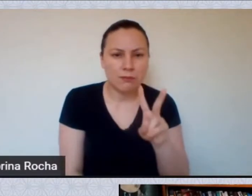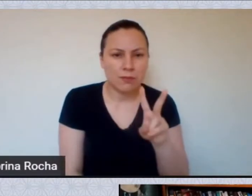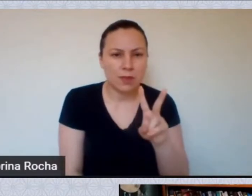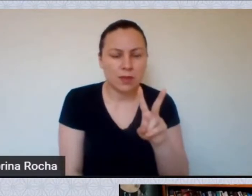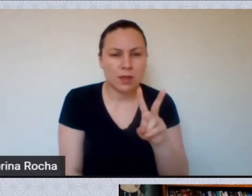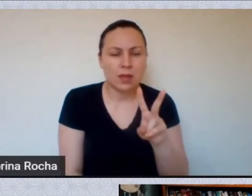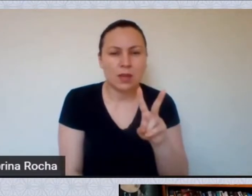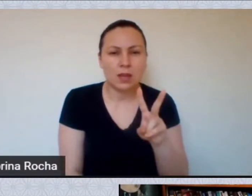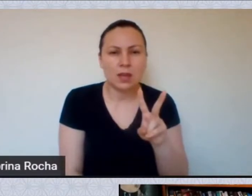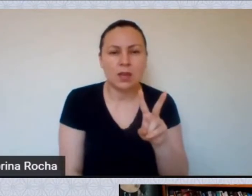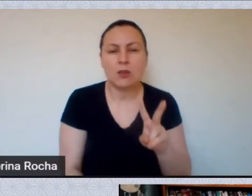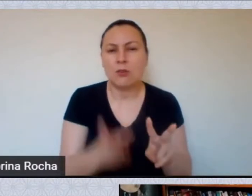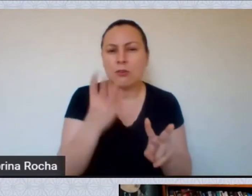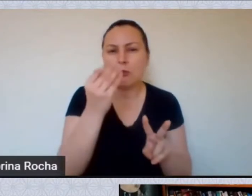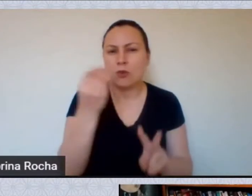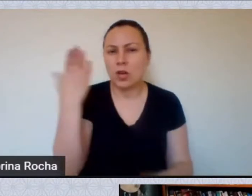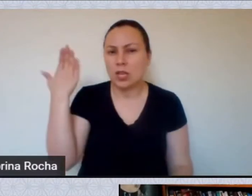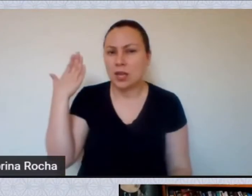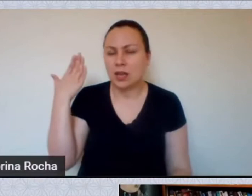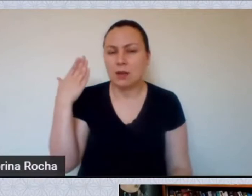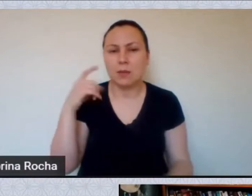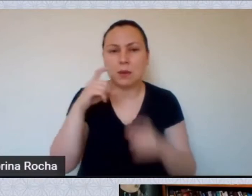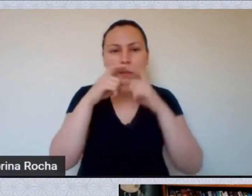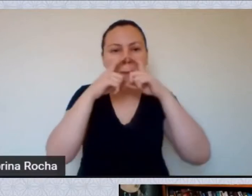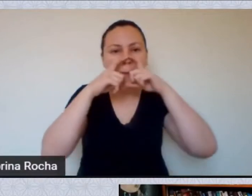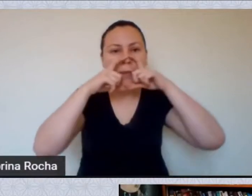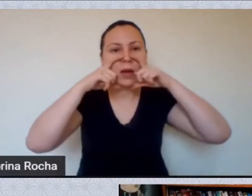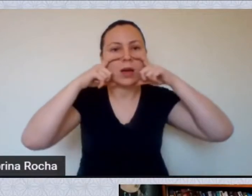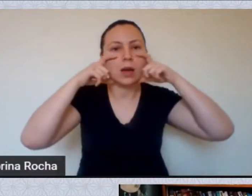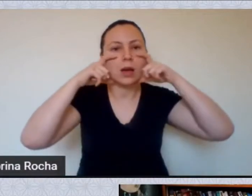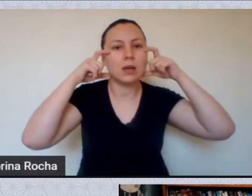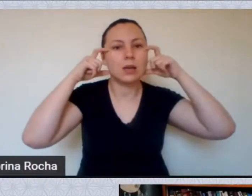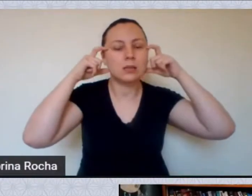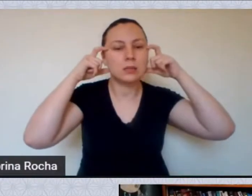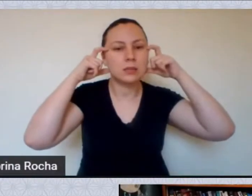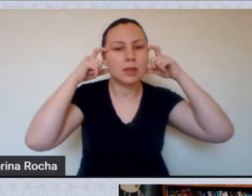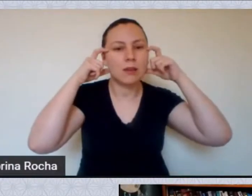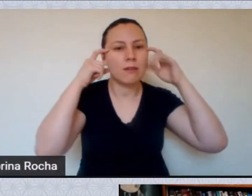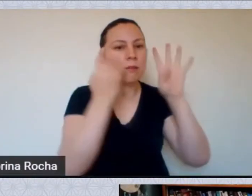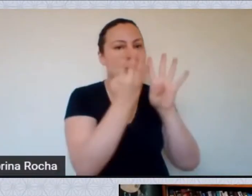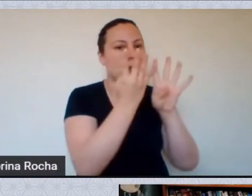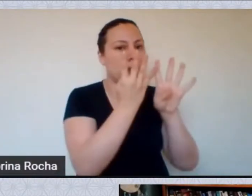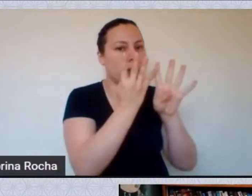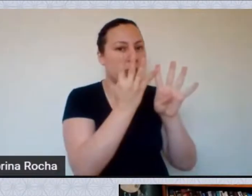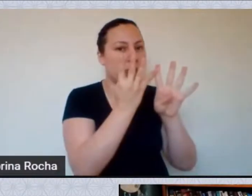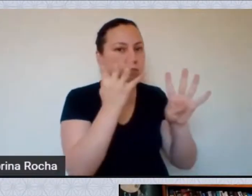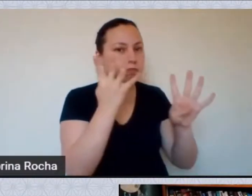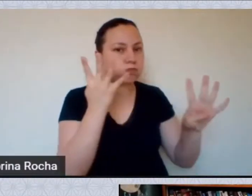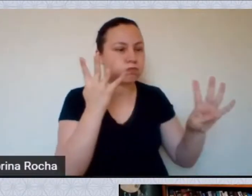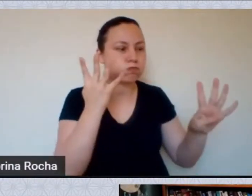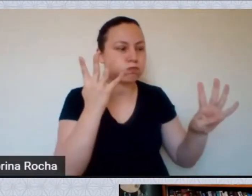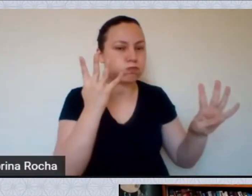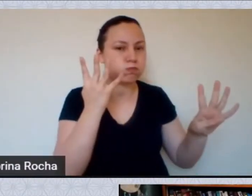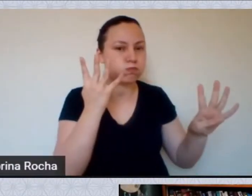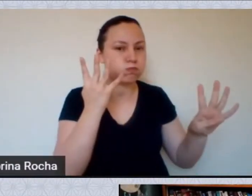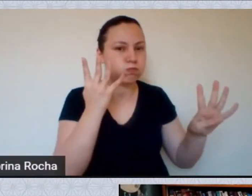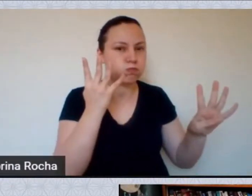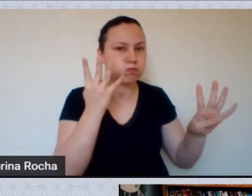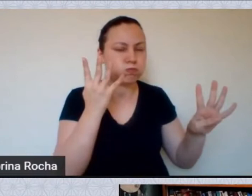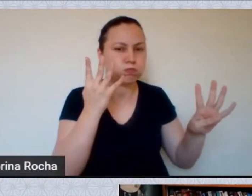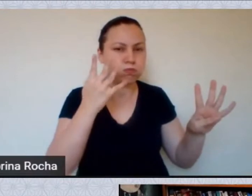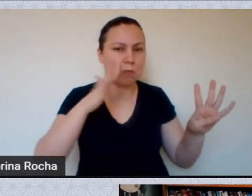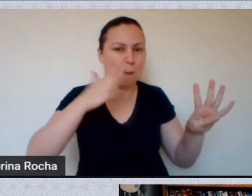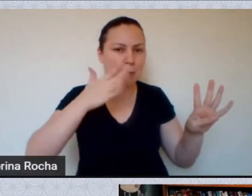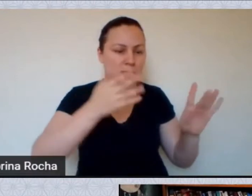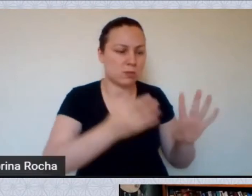vê o quê? Você vê pessoas com máscaras, você vê pessoas fazendo filas com mais ou menos